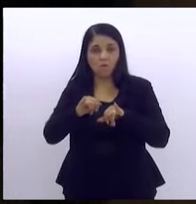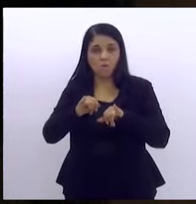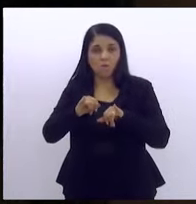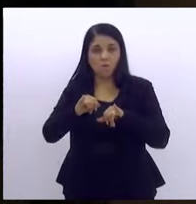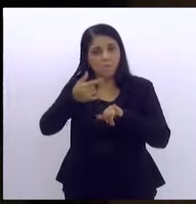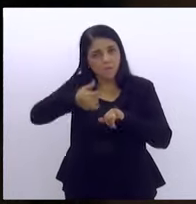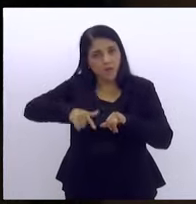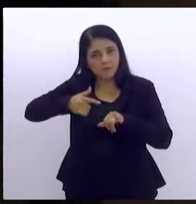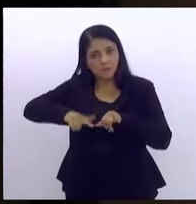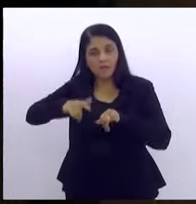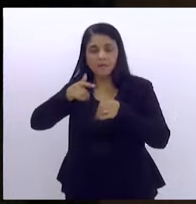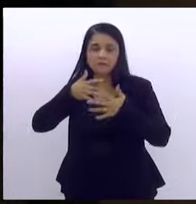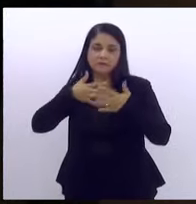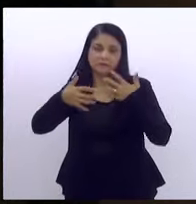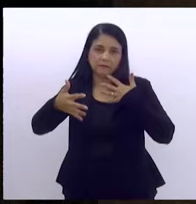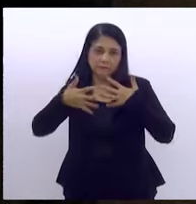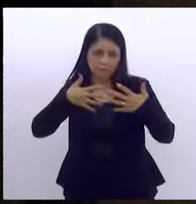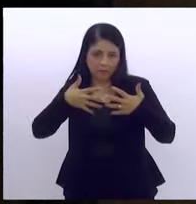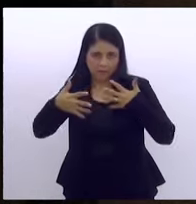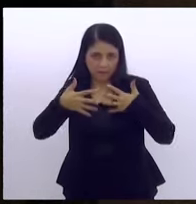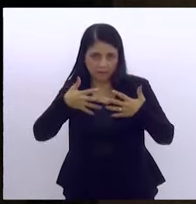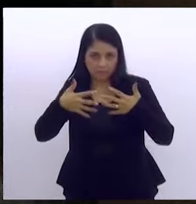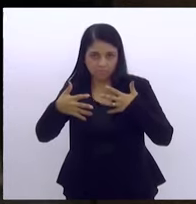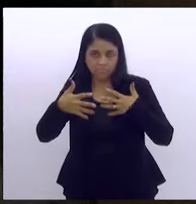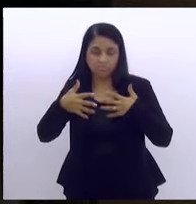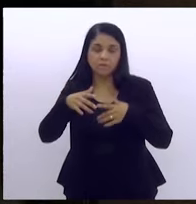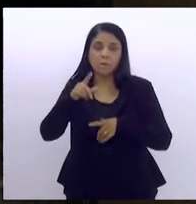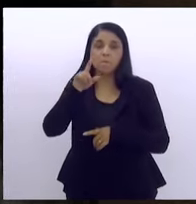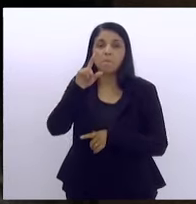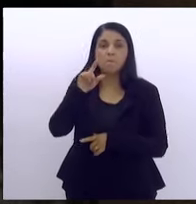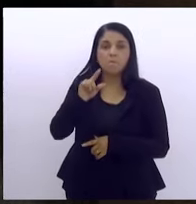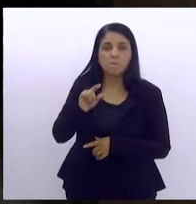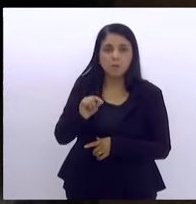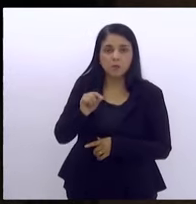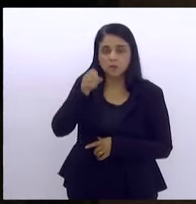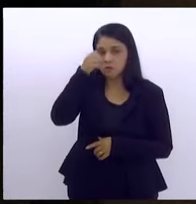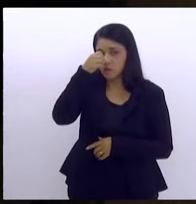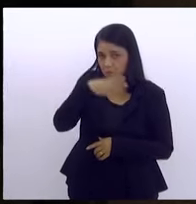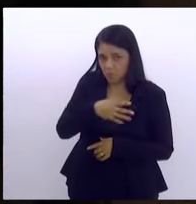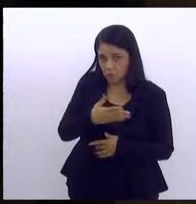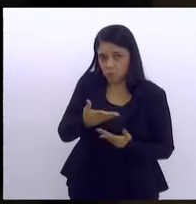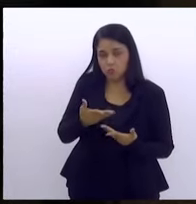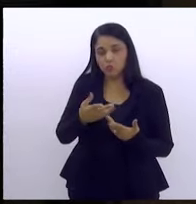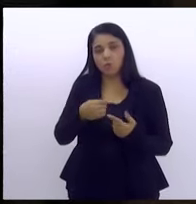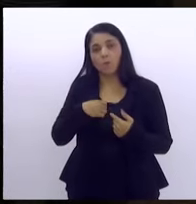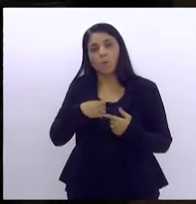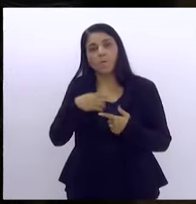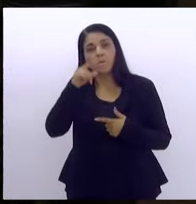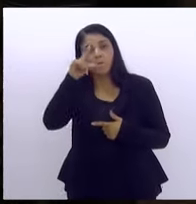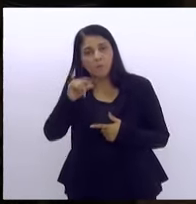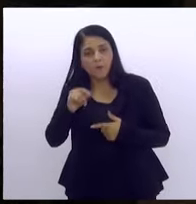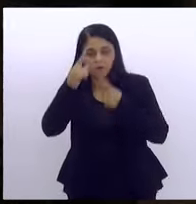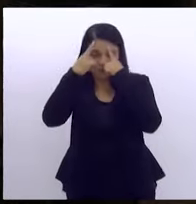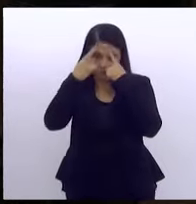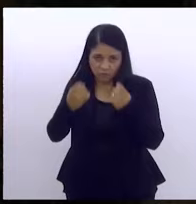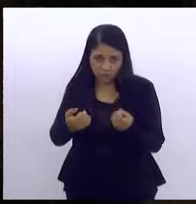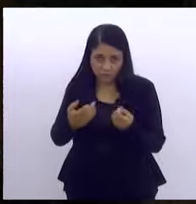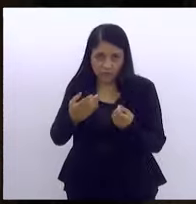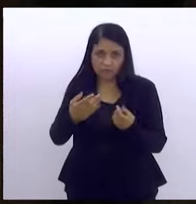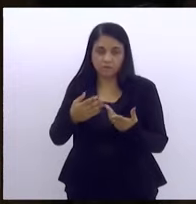quanto mais transparência, menos abuso, menos violência.